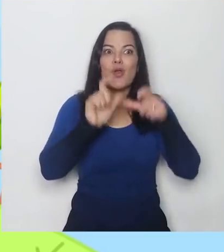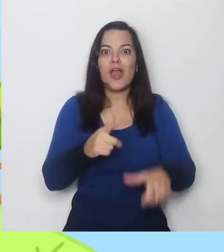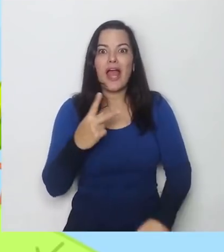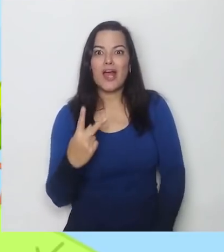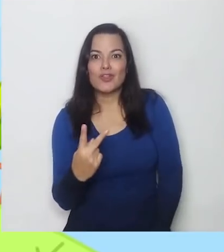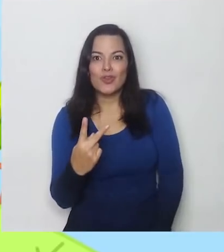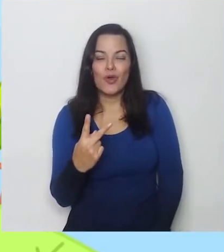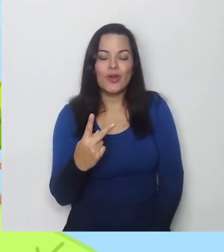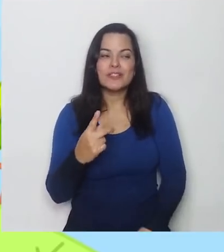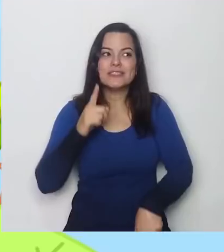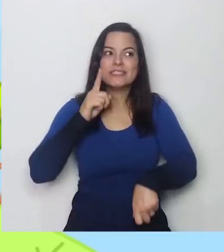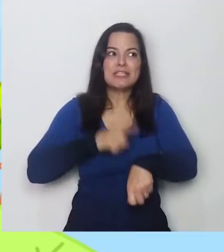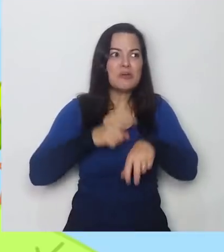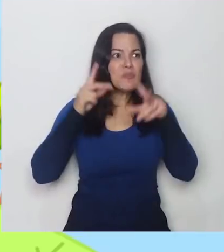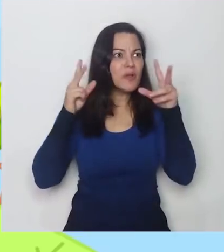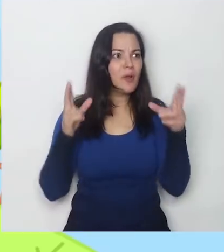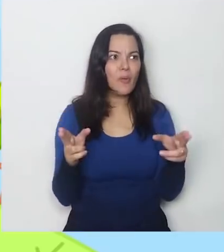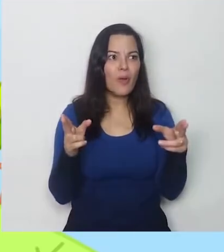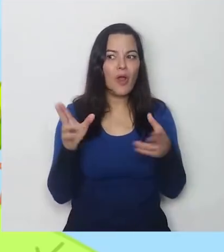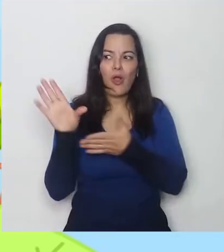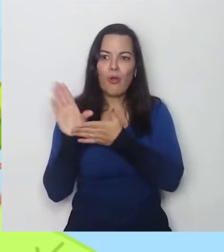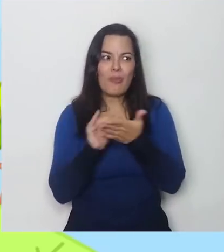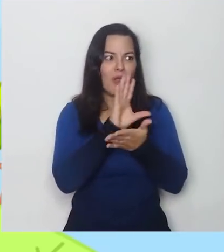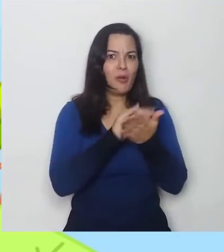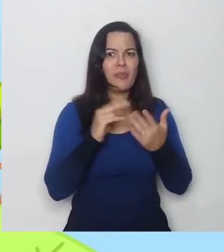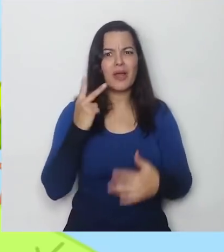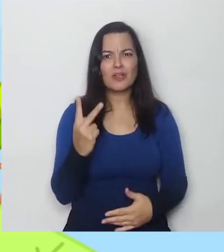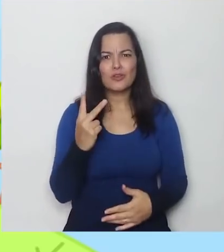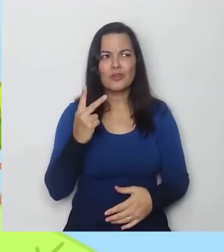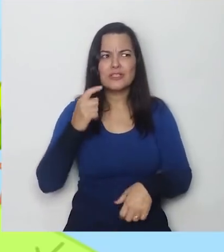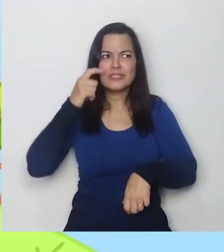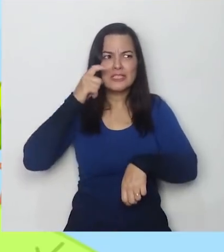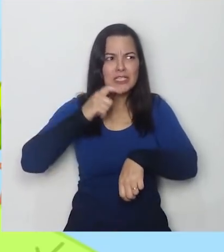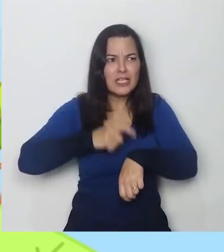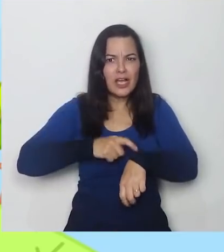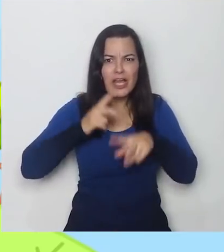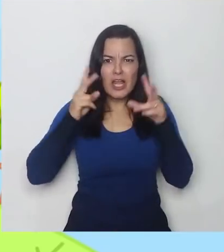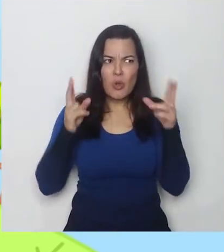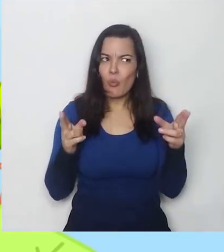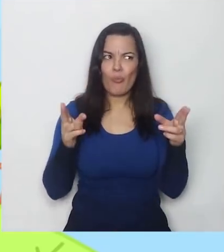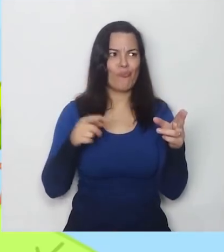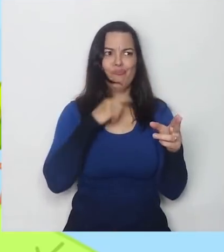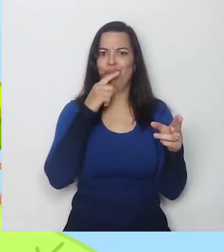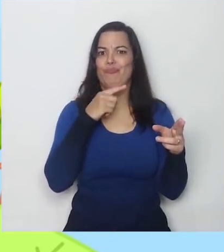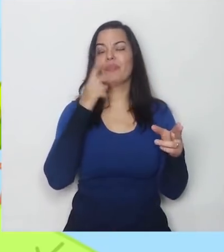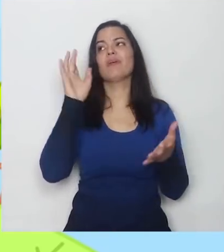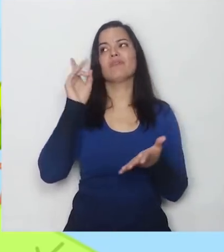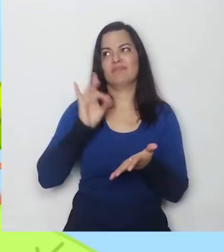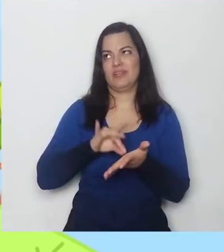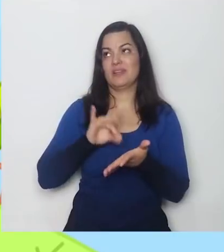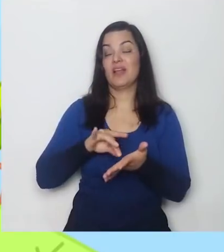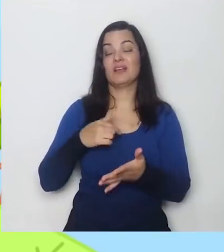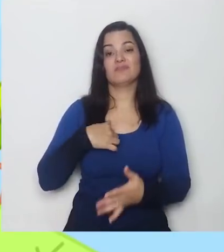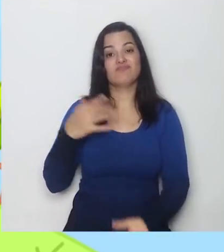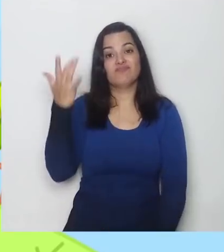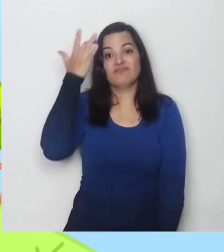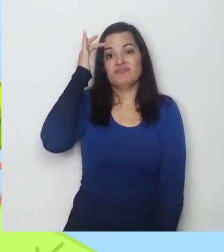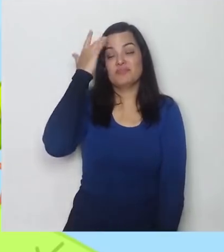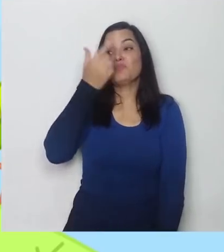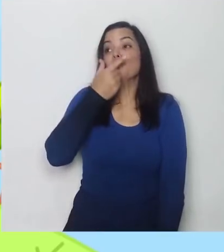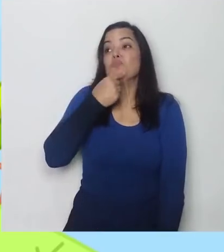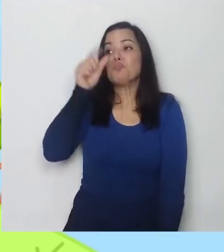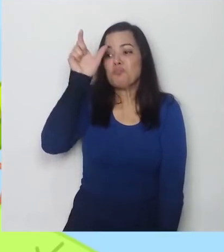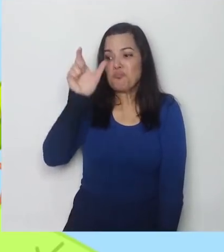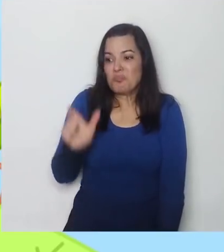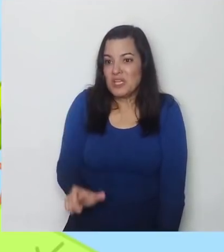falando junto, tudo ao mesmo tempo. É mesmo? Acho que nenhum menino de verdade consegue fazer isso.